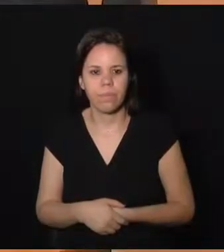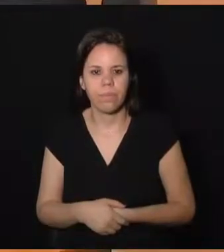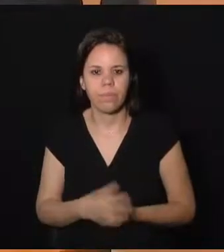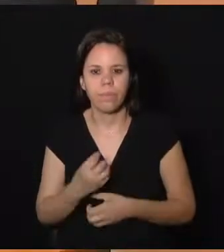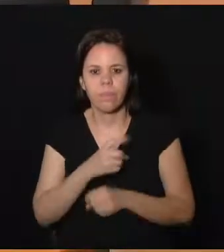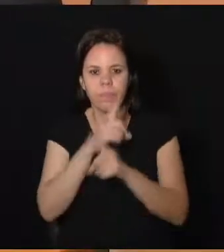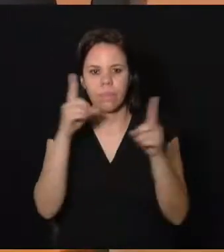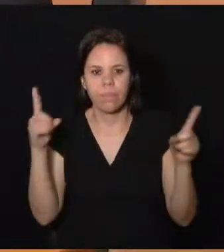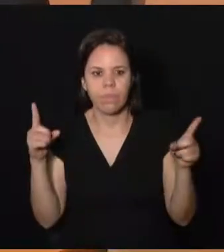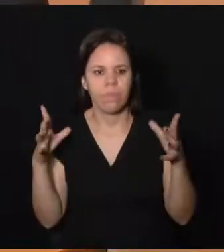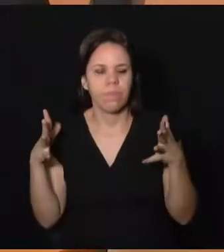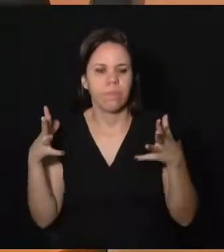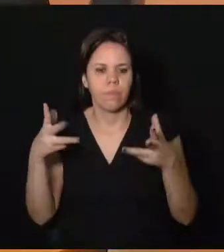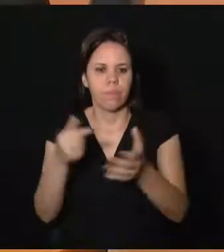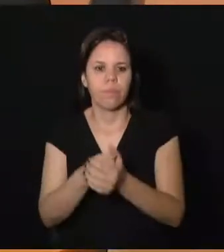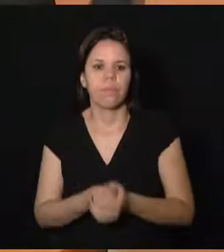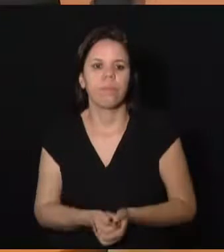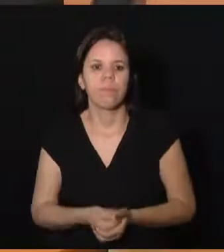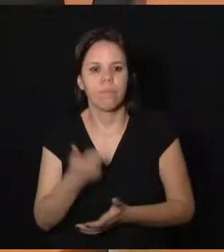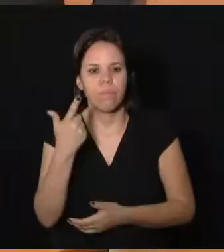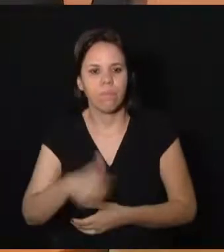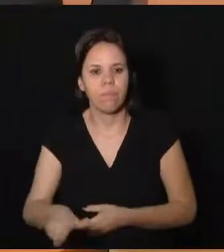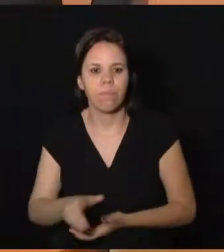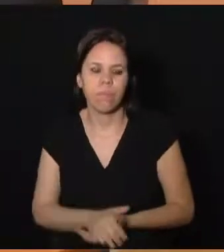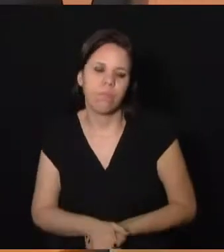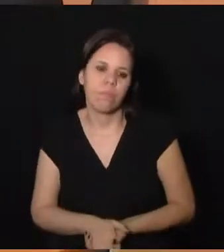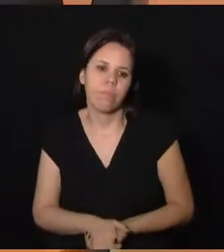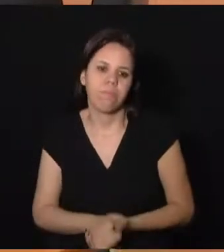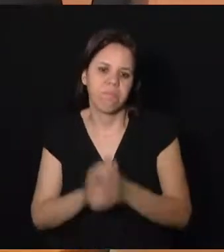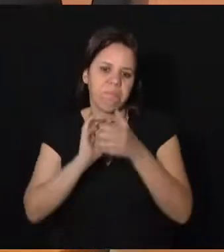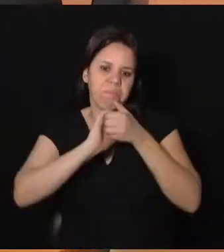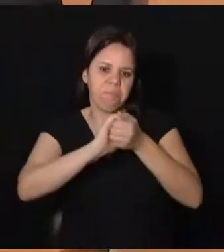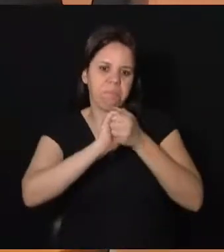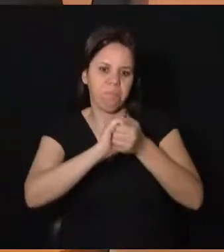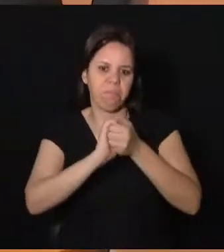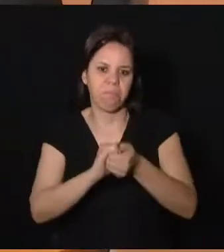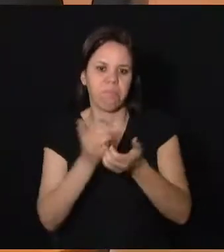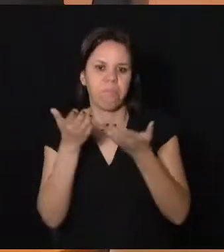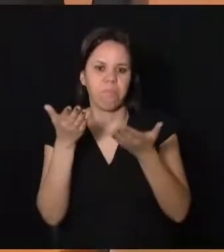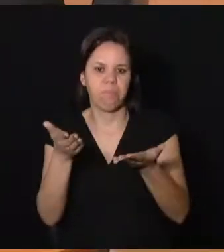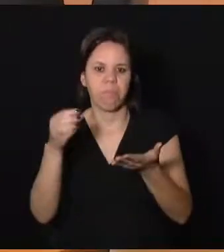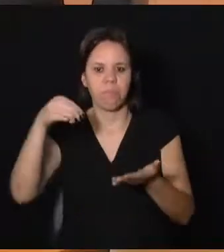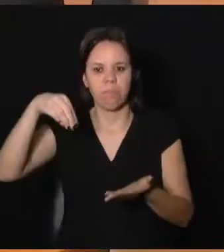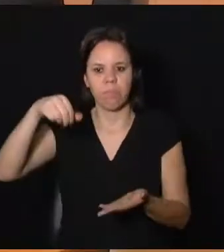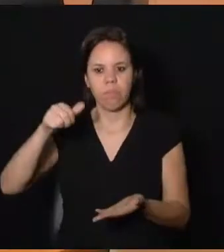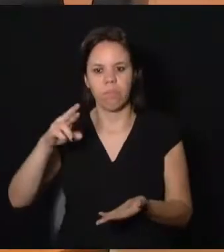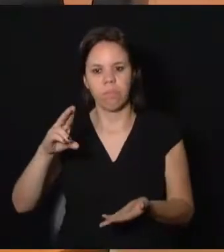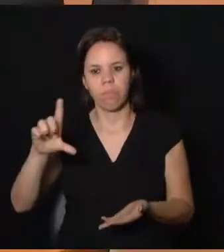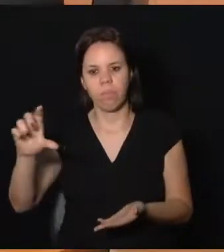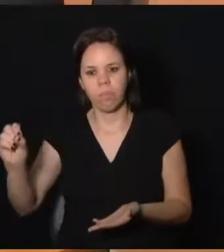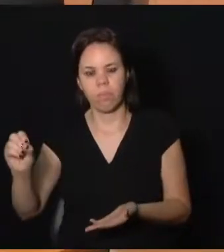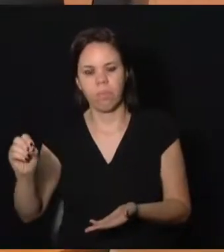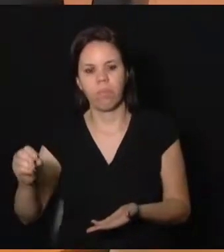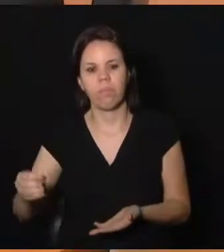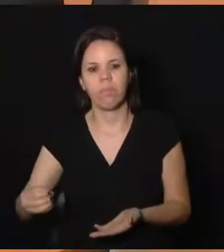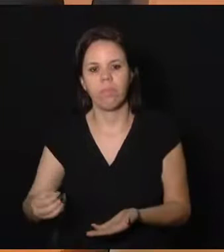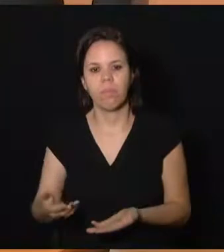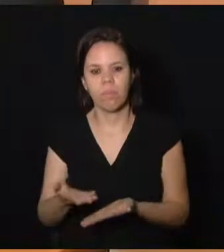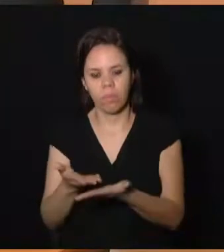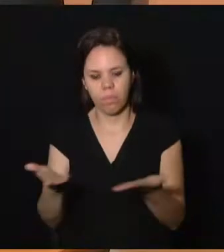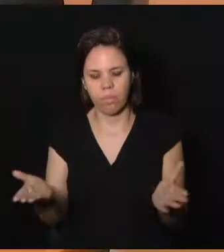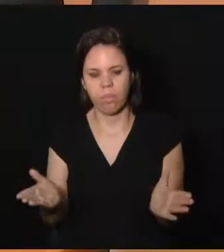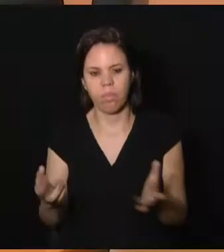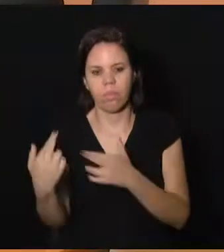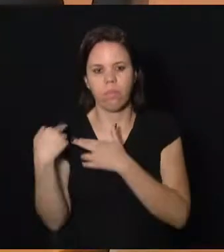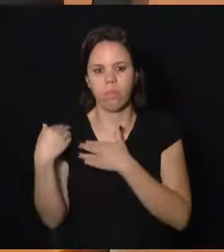Bom dia a todos. Mais uma vez, né, parabenizar você, Marcelo, né, pela presidência dessa